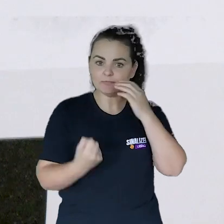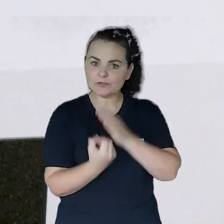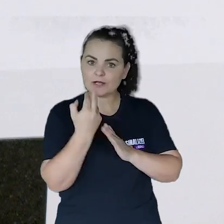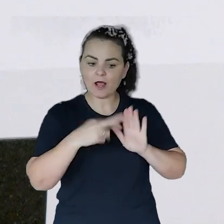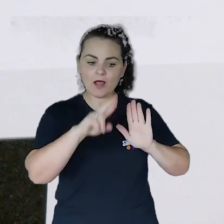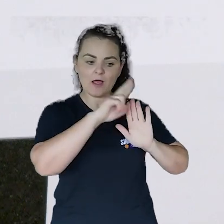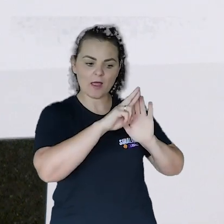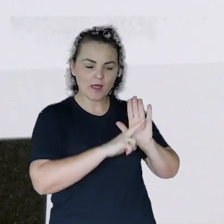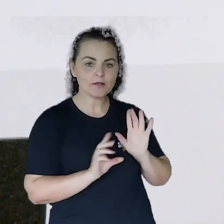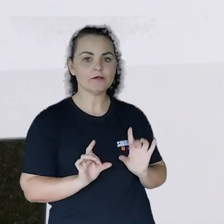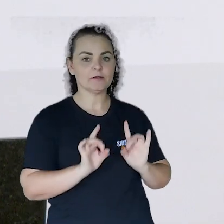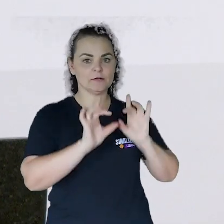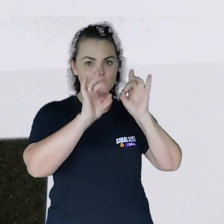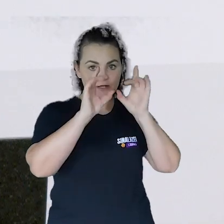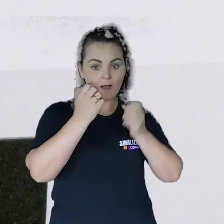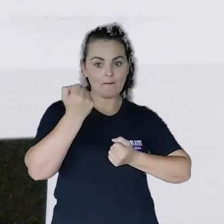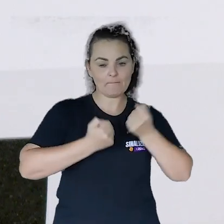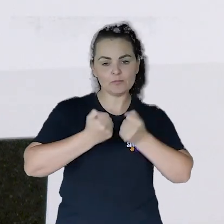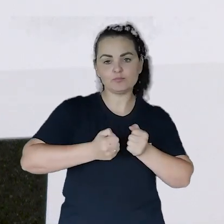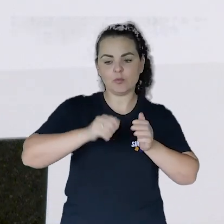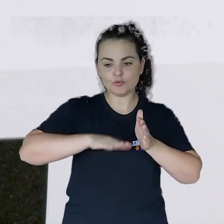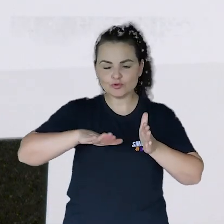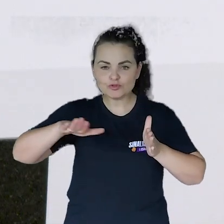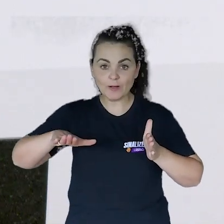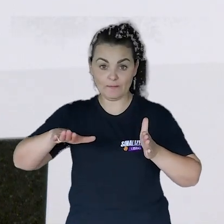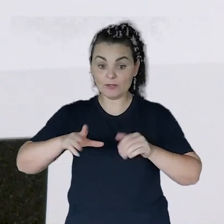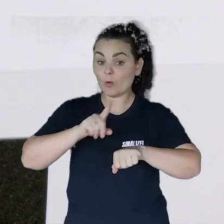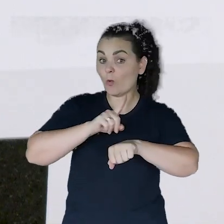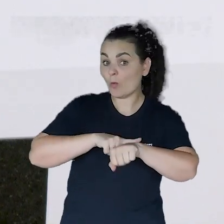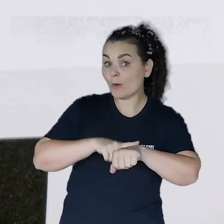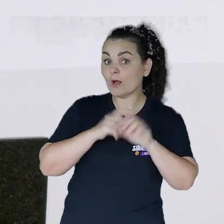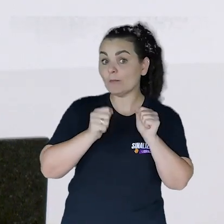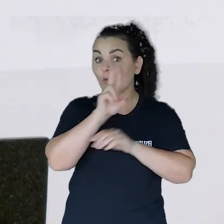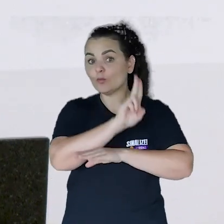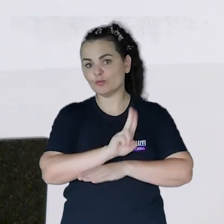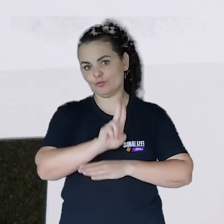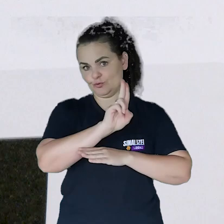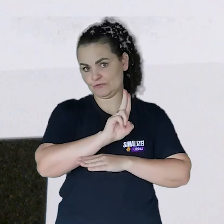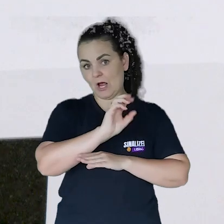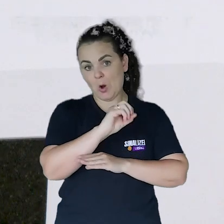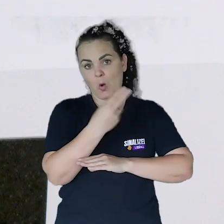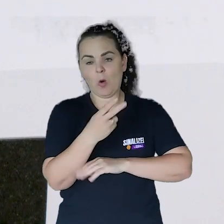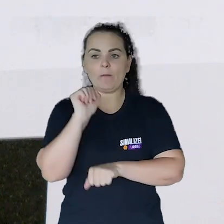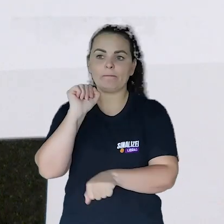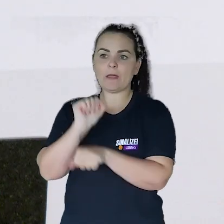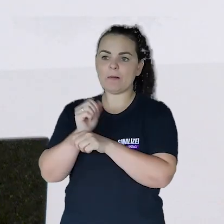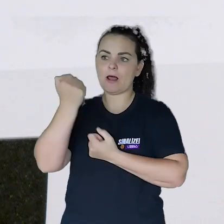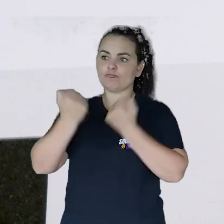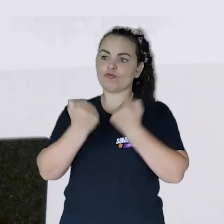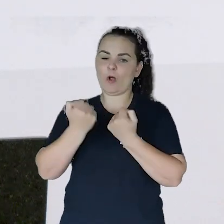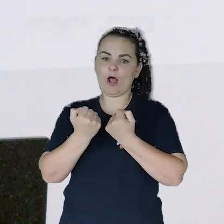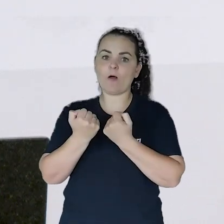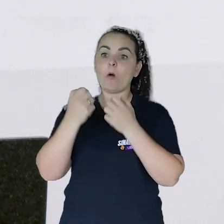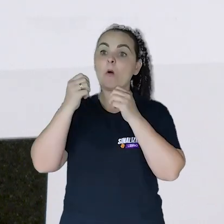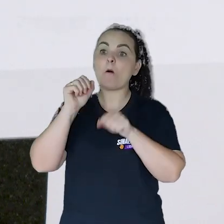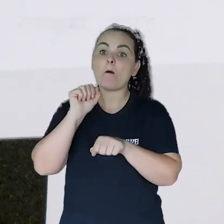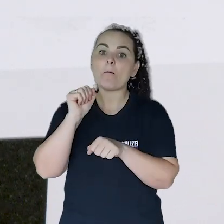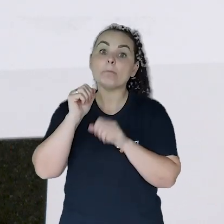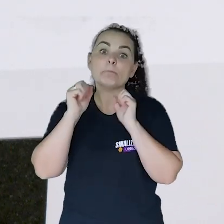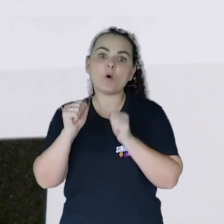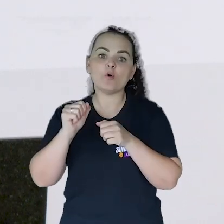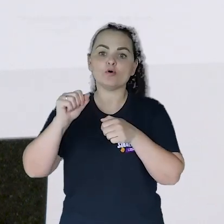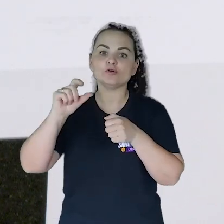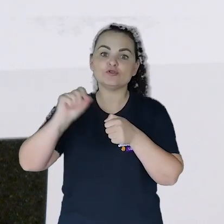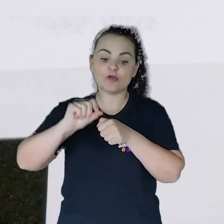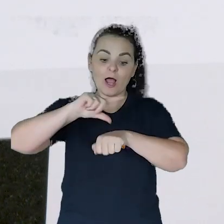específicas para o uso do bolsão como horários permitidos e tempo máximo de estacionamentos Executar a construção do